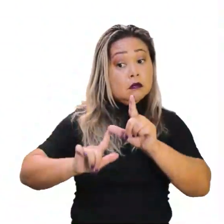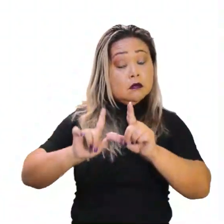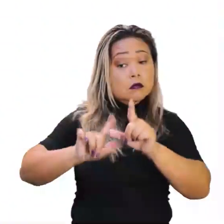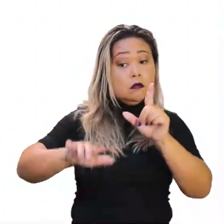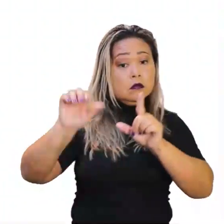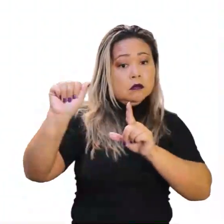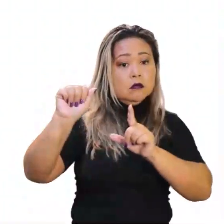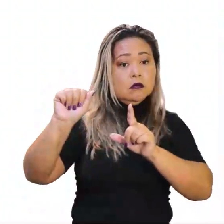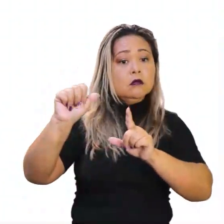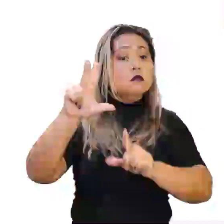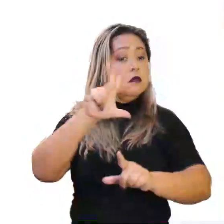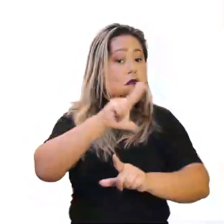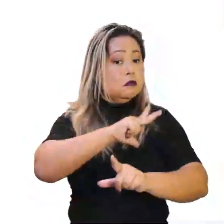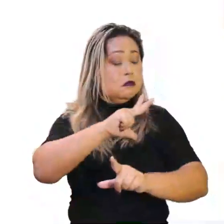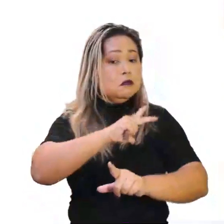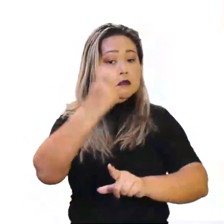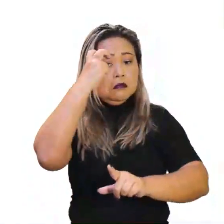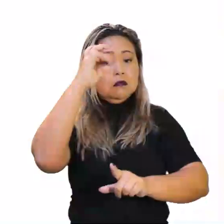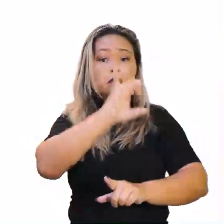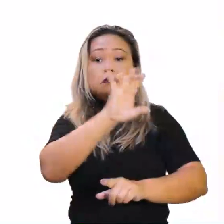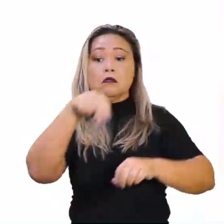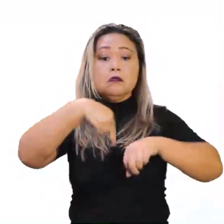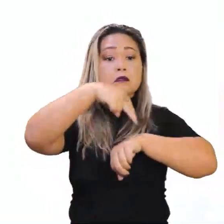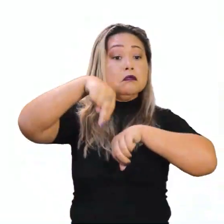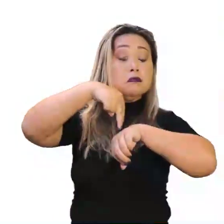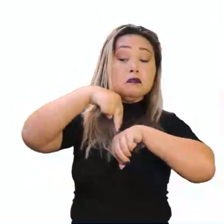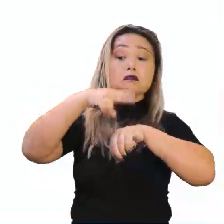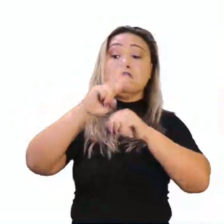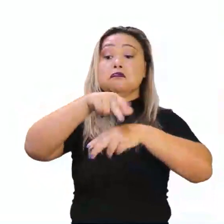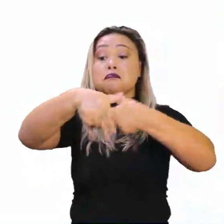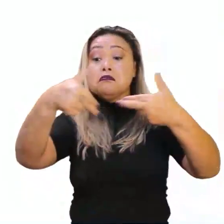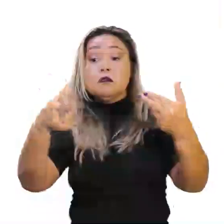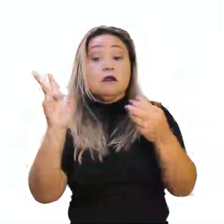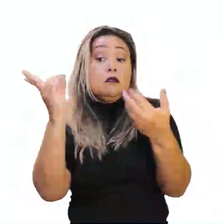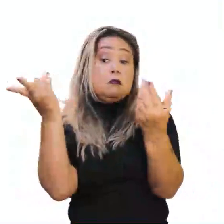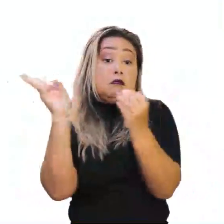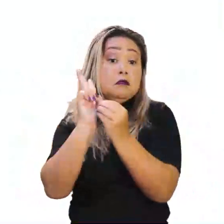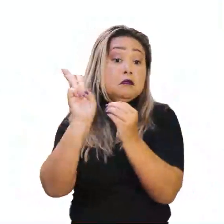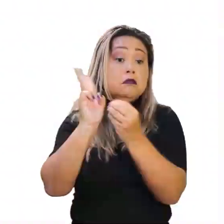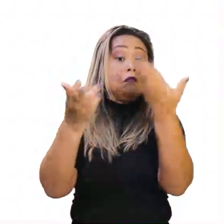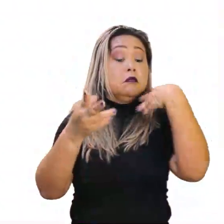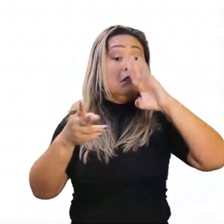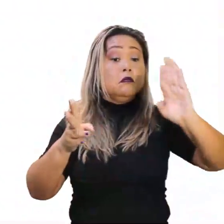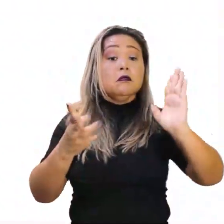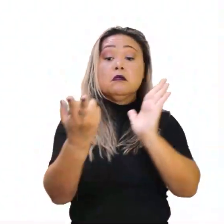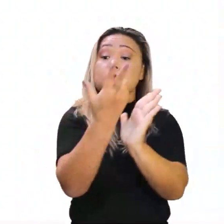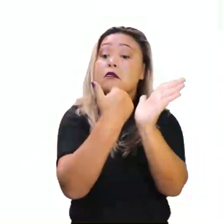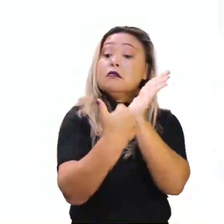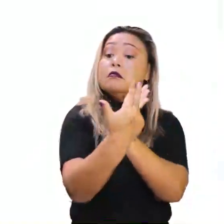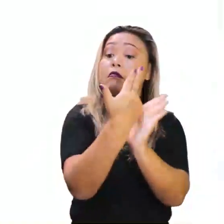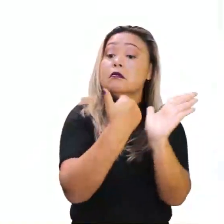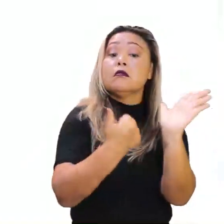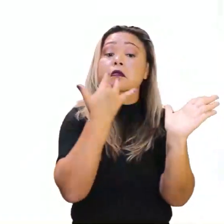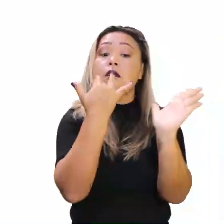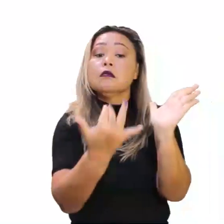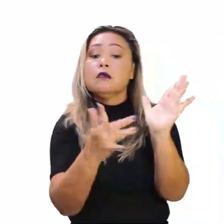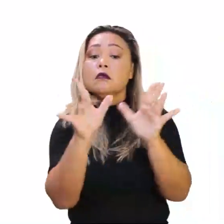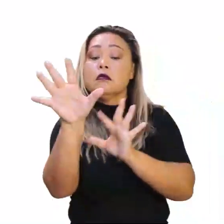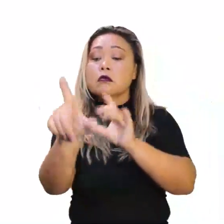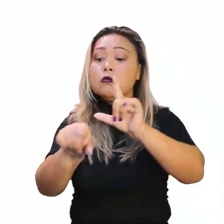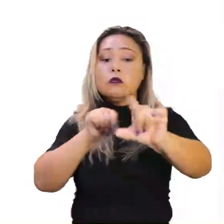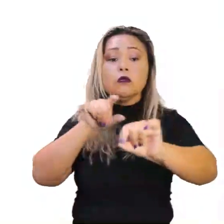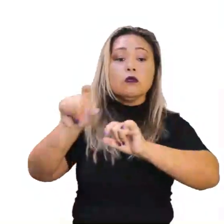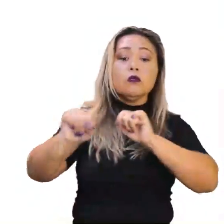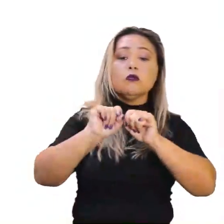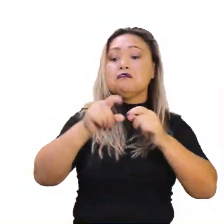Então, Particularidades culturais de cada nação ou etnia indígena. Alternativa B. Desenhos e